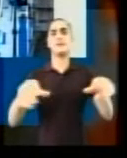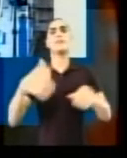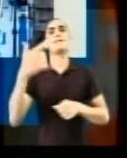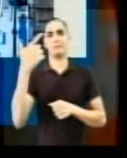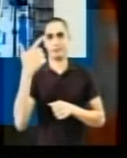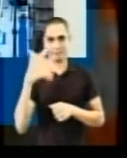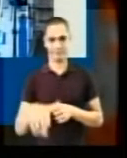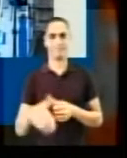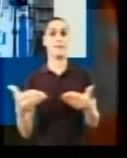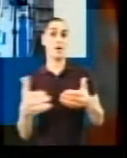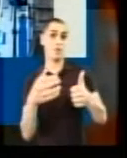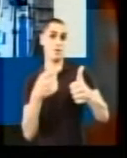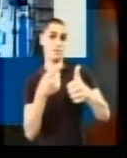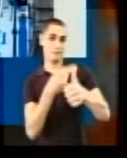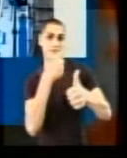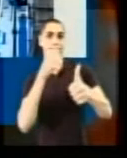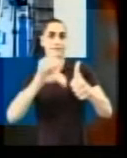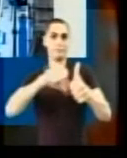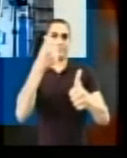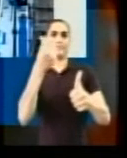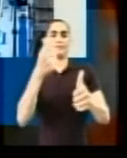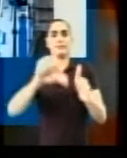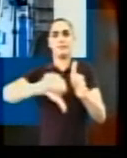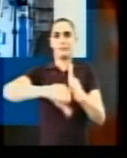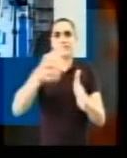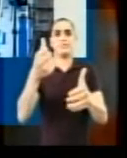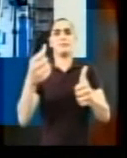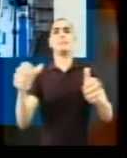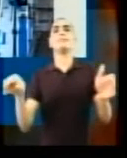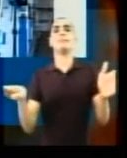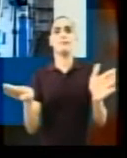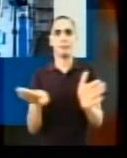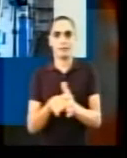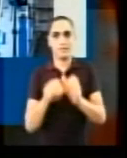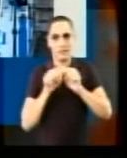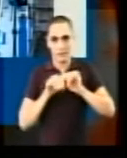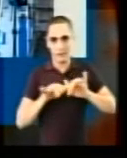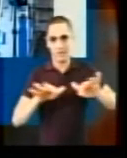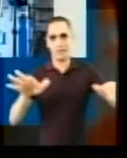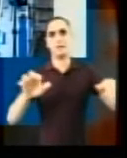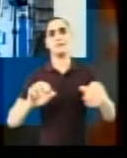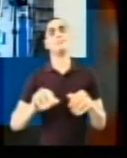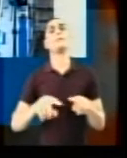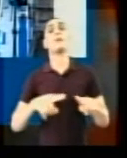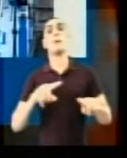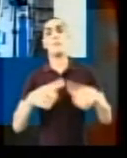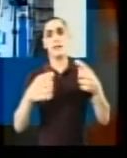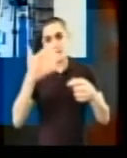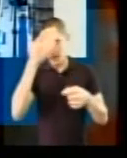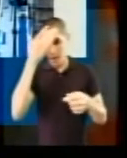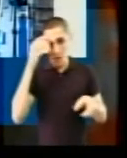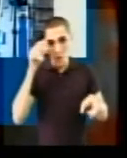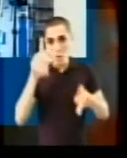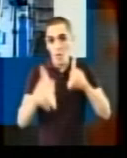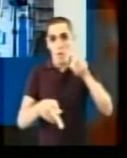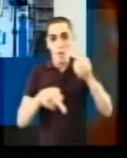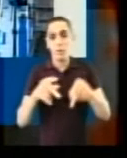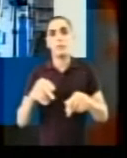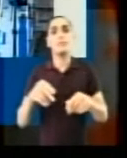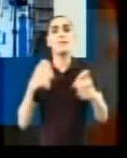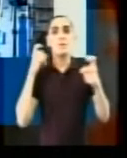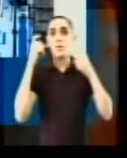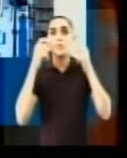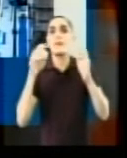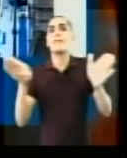Aí caem os casos, a vida volta ao normal e, de repente, ele volta a subir. Isso